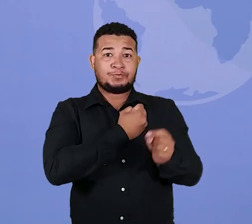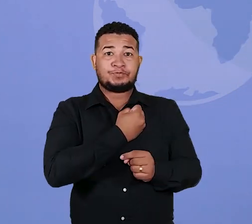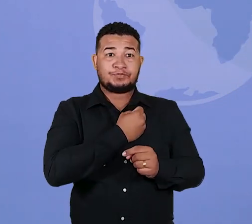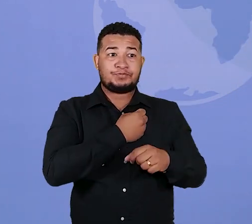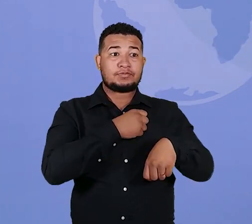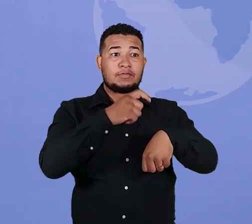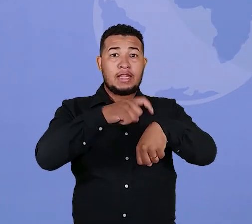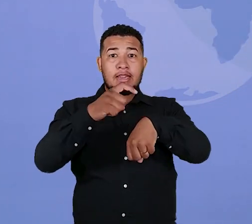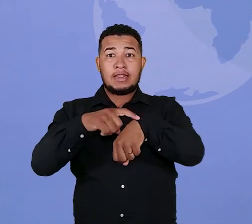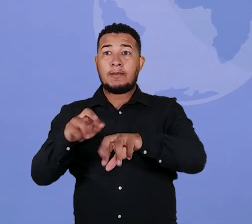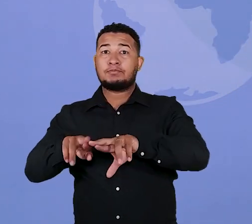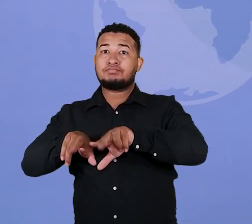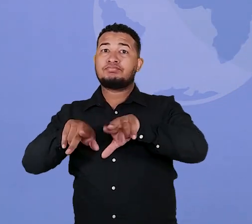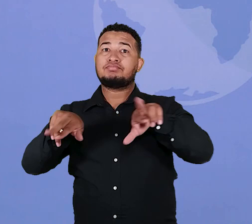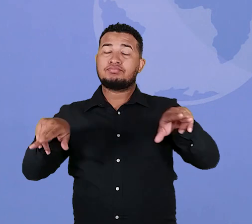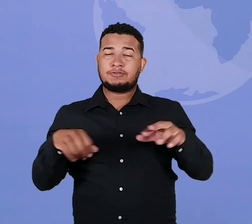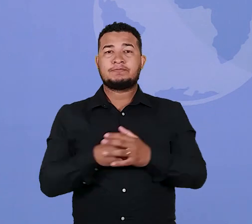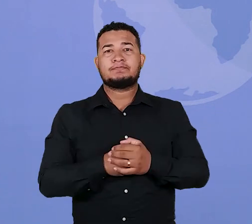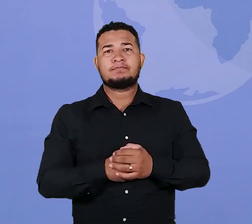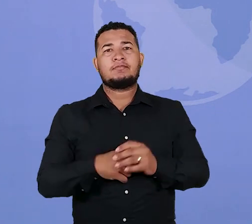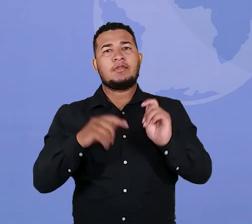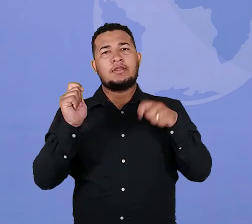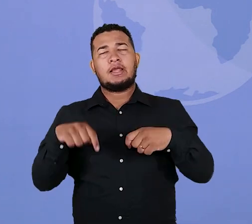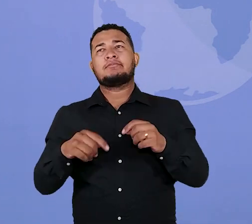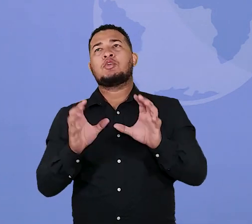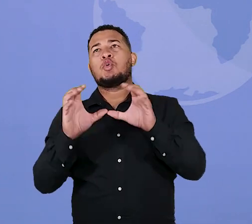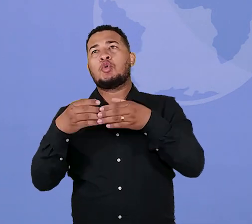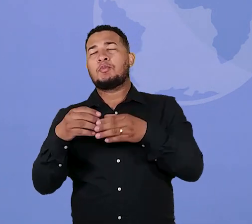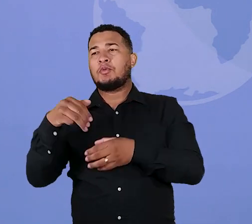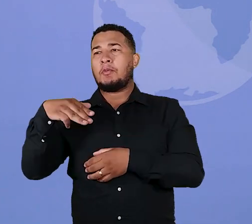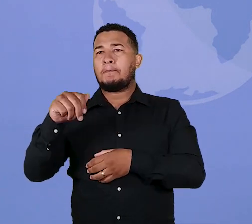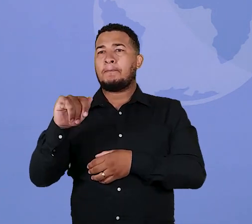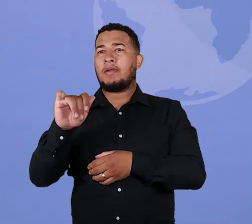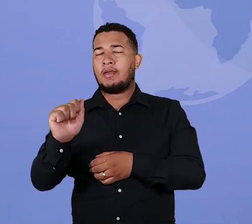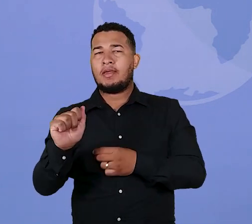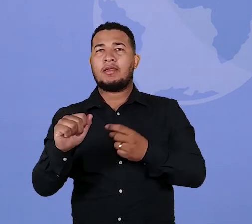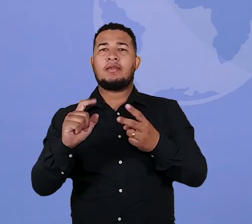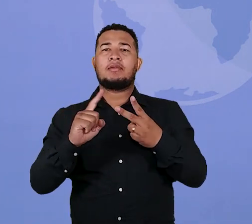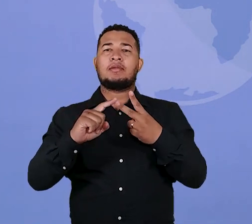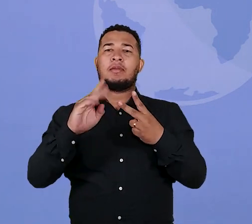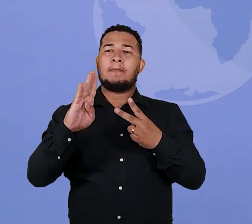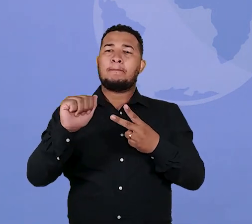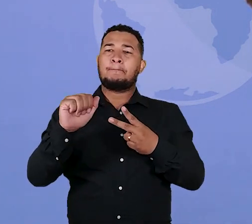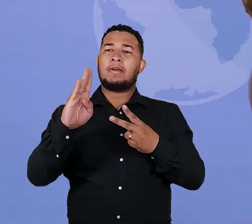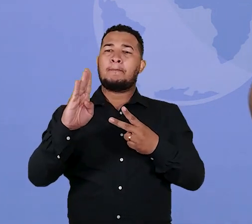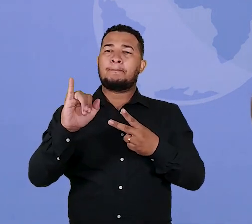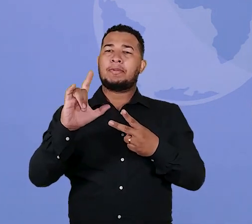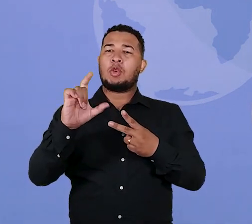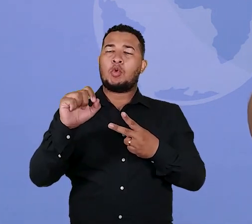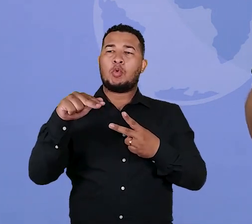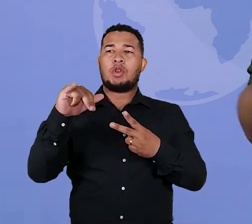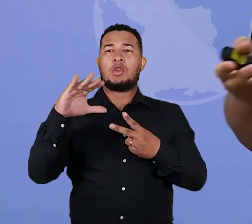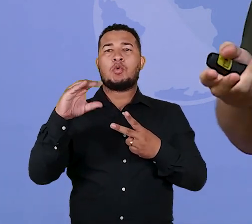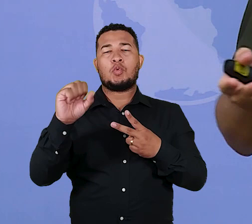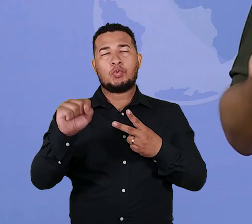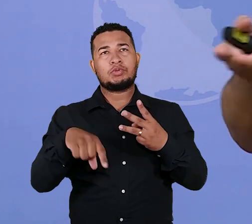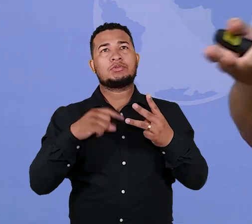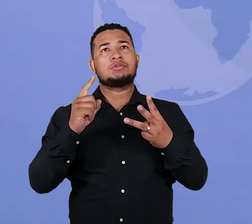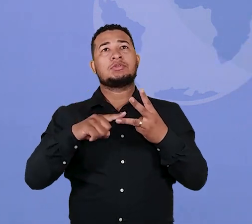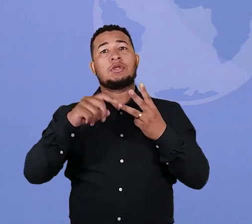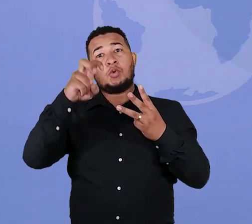tempos diferentes, e aí nós podemos citar os maias, os babilônicos, os egípcios e